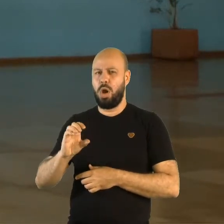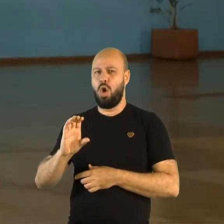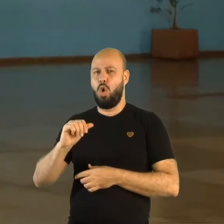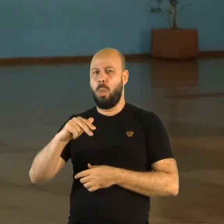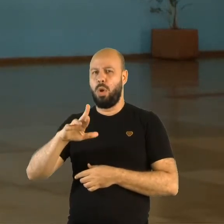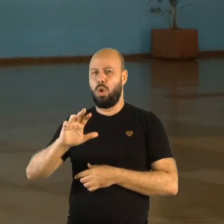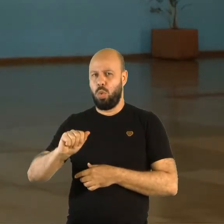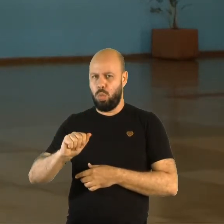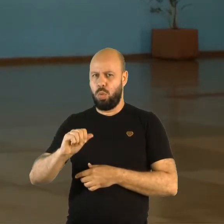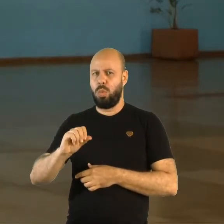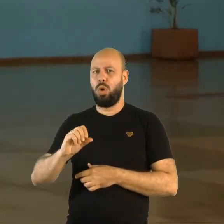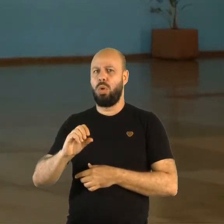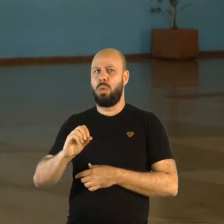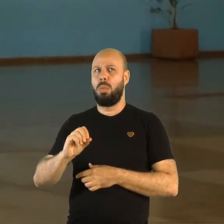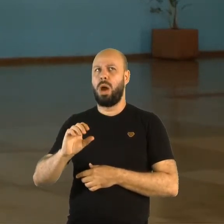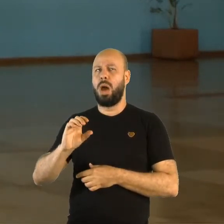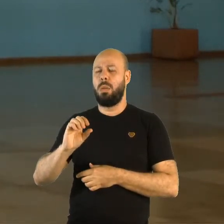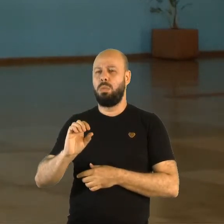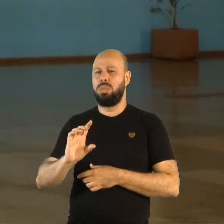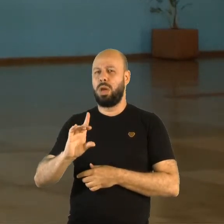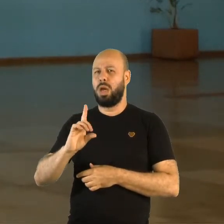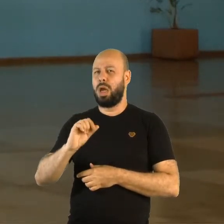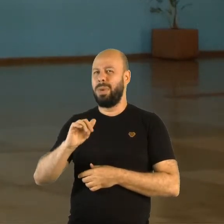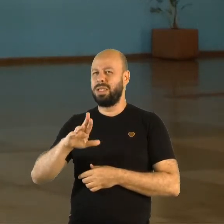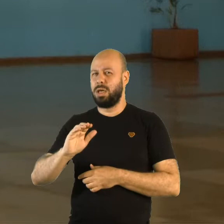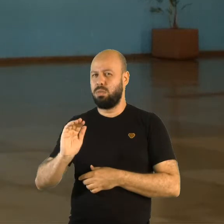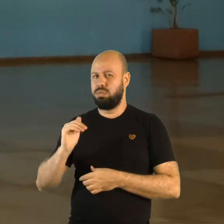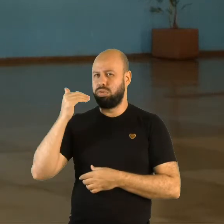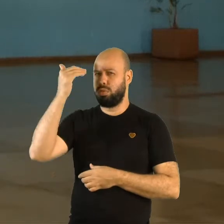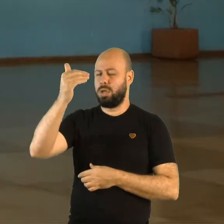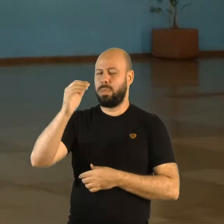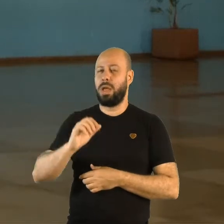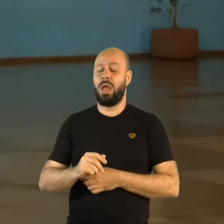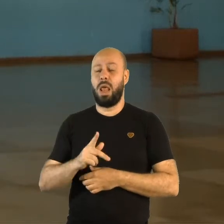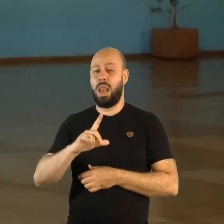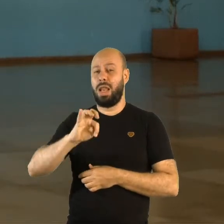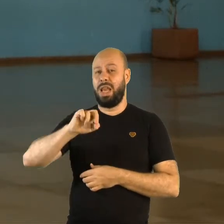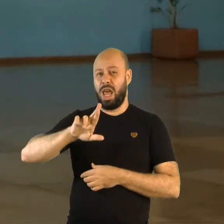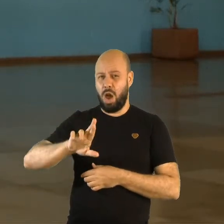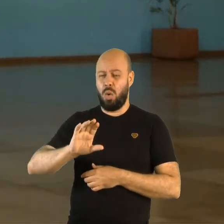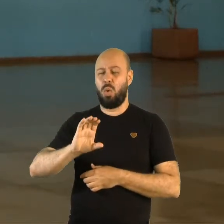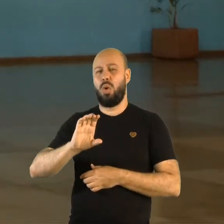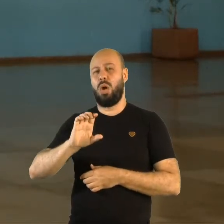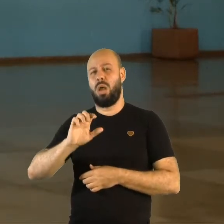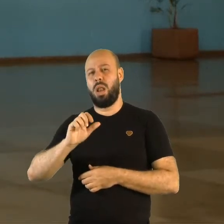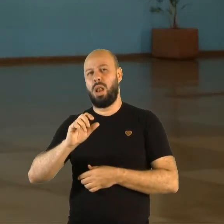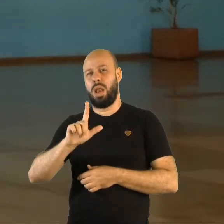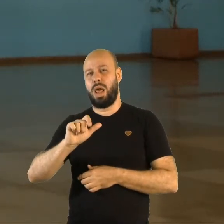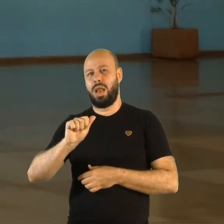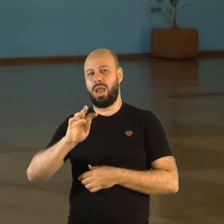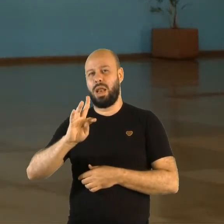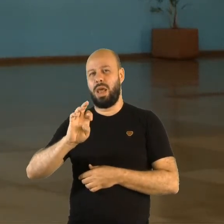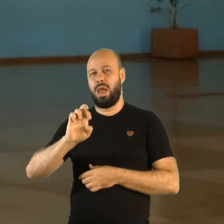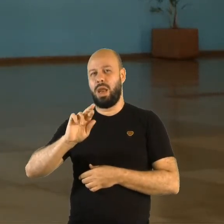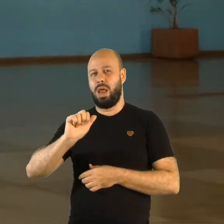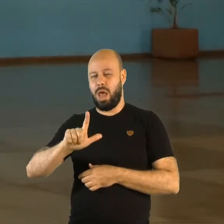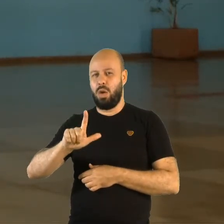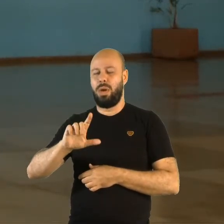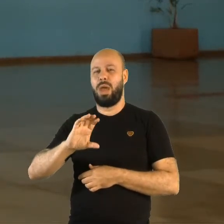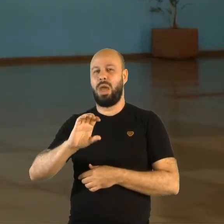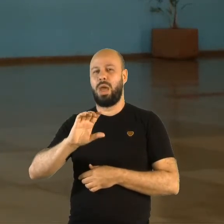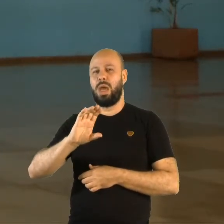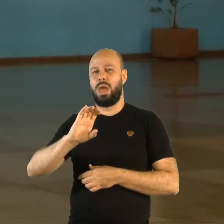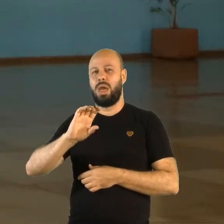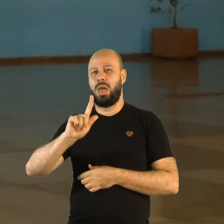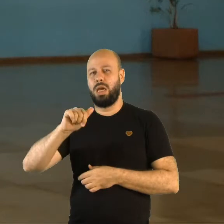passe por cima da cabeça passe lateral e o passe de gancho são esses passos que são aplicados jogo